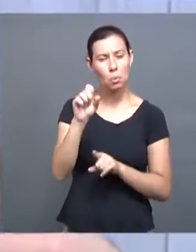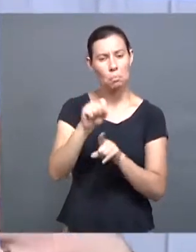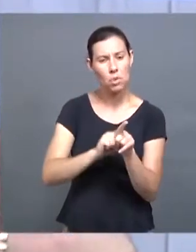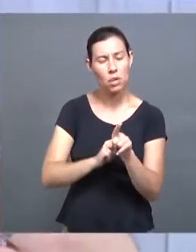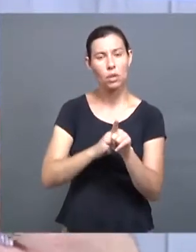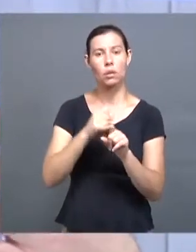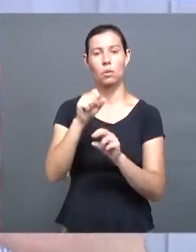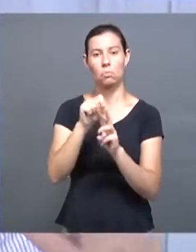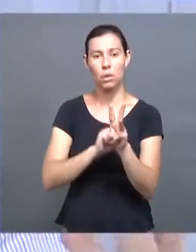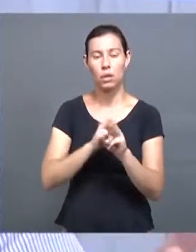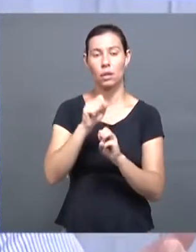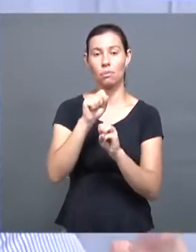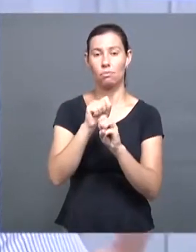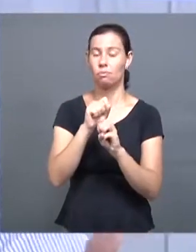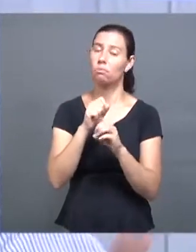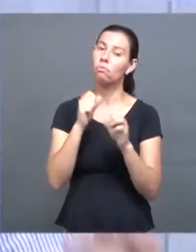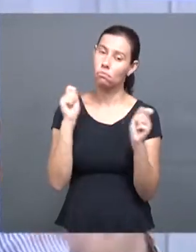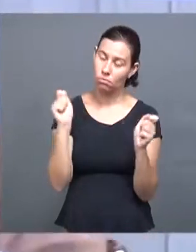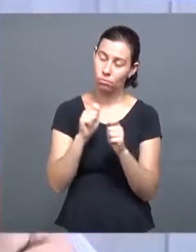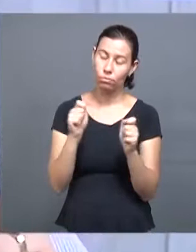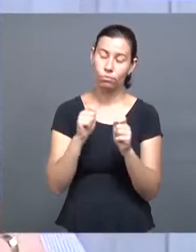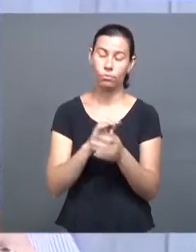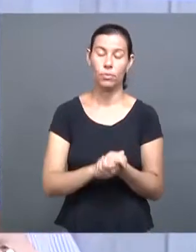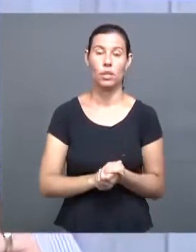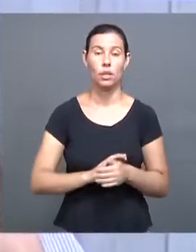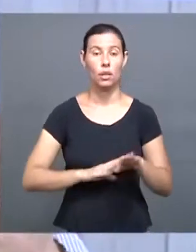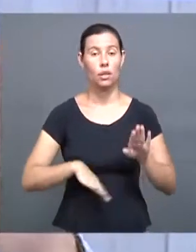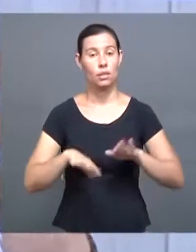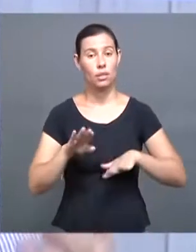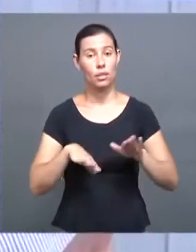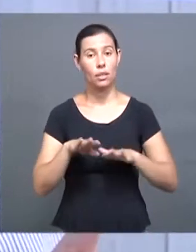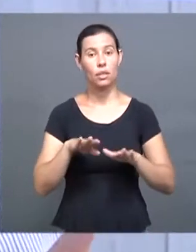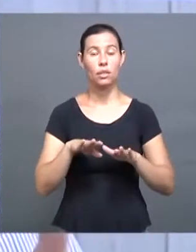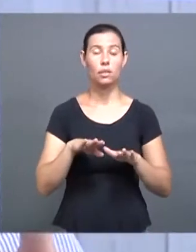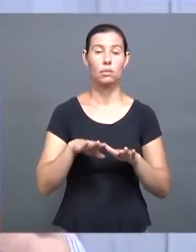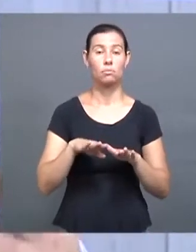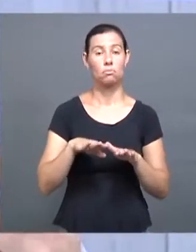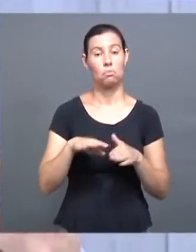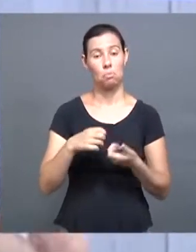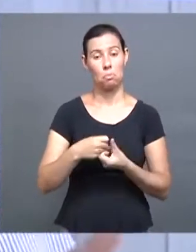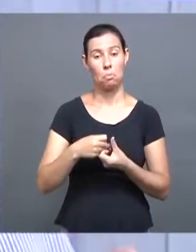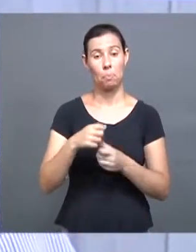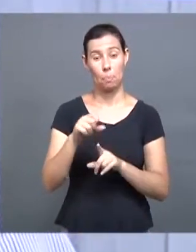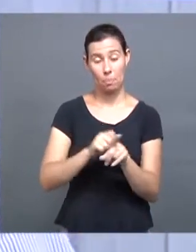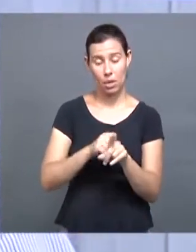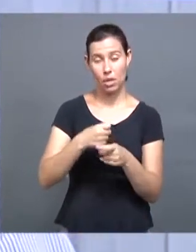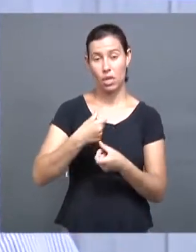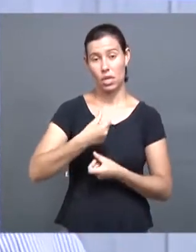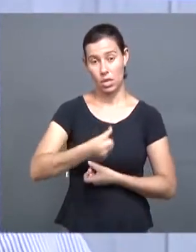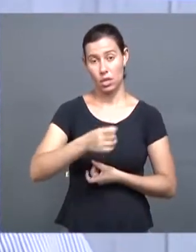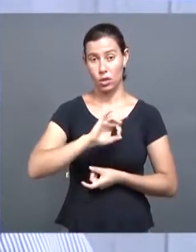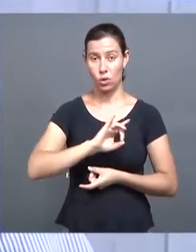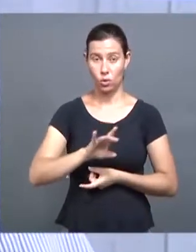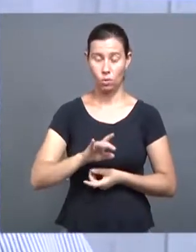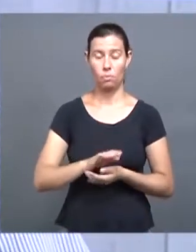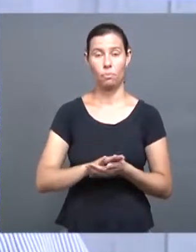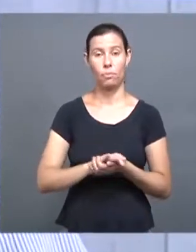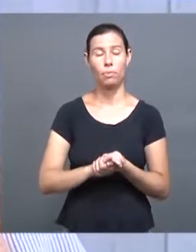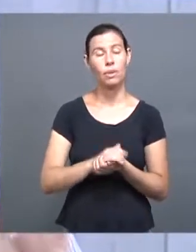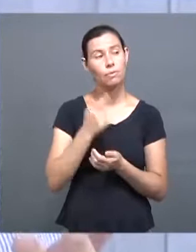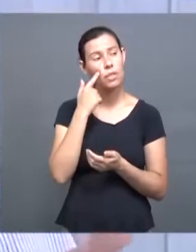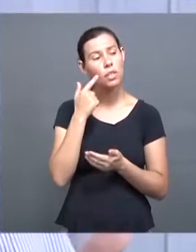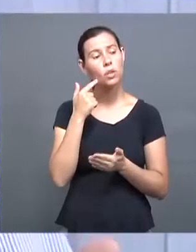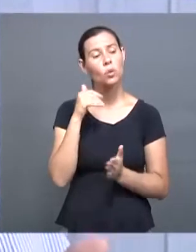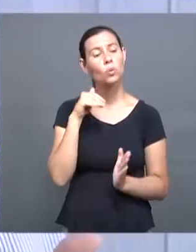ser que ela esteja ocorrendo só há 6 meses, mas vindo nos últimos 3 meses, muito frequente, a gente chama ela de crônica, tá?